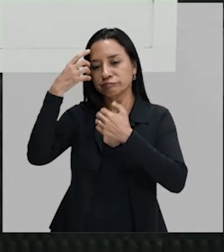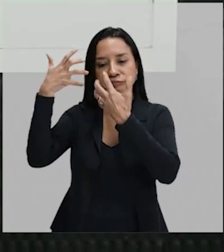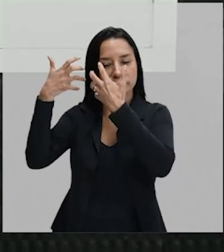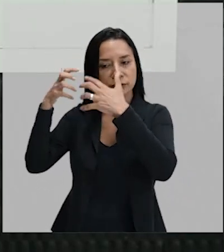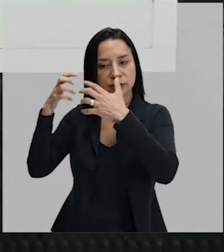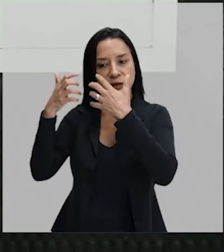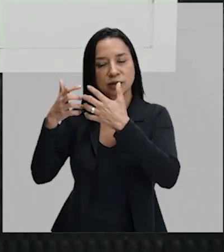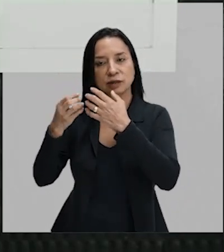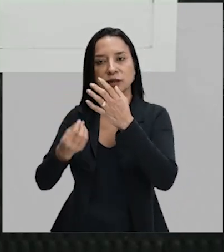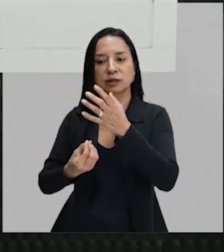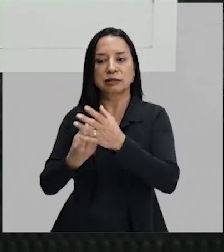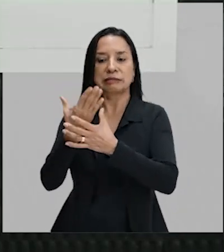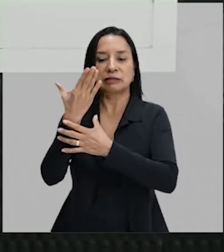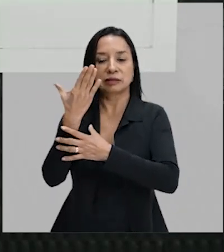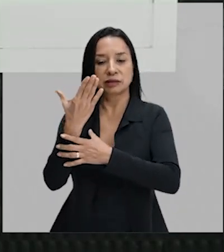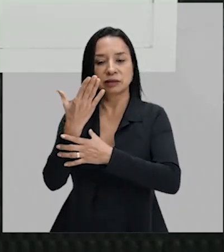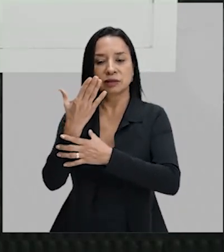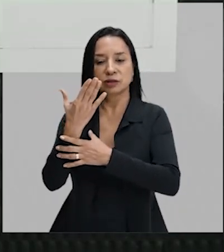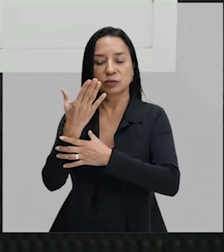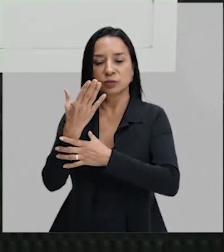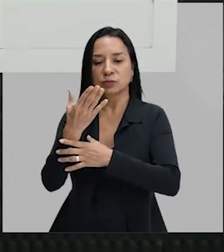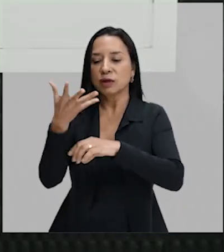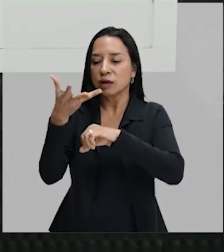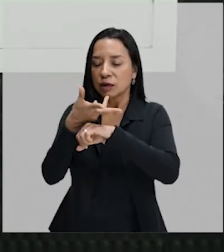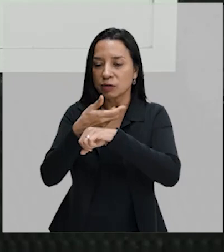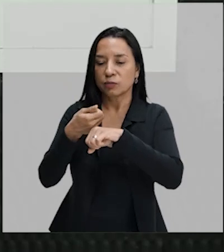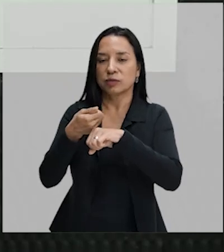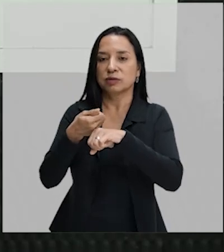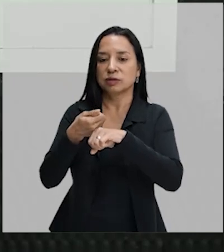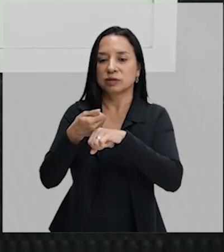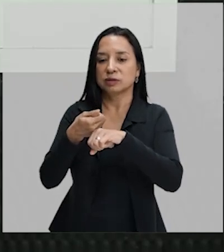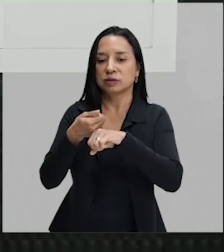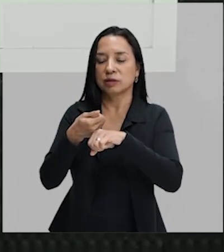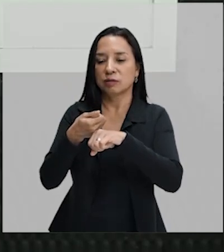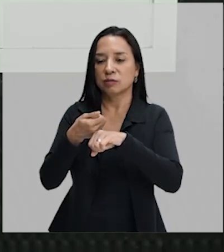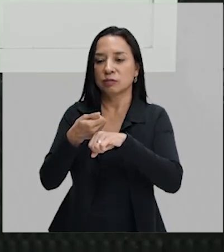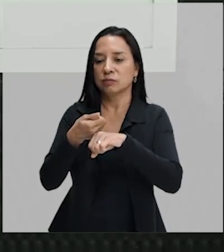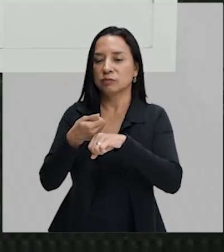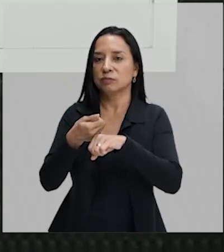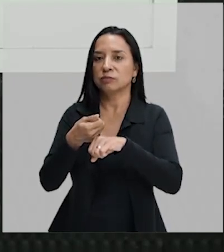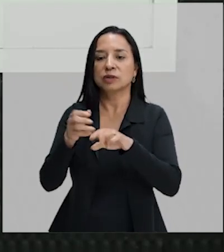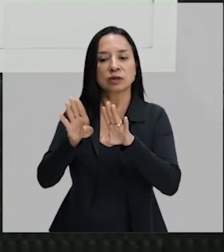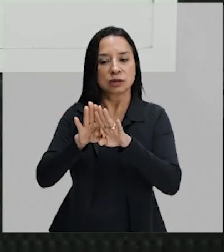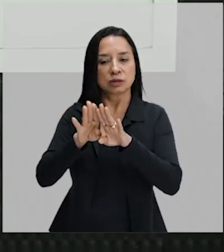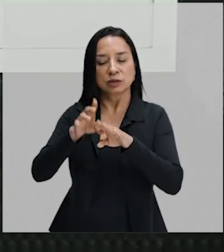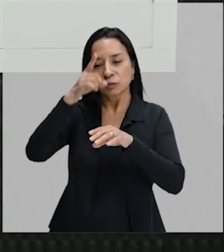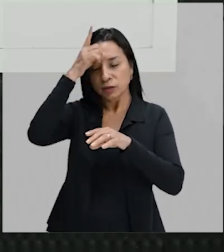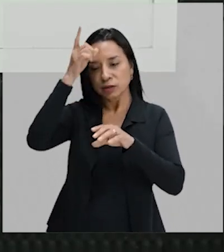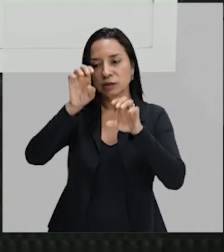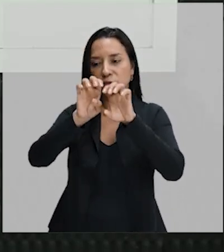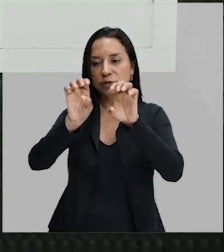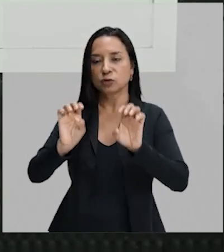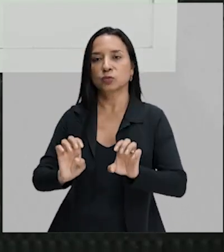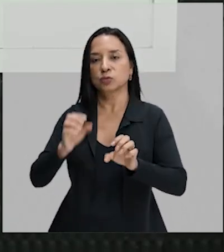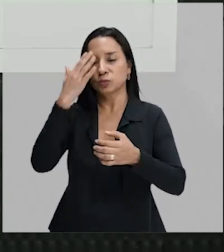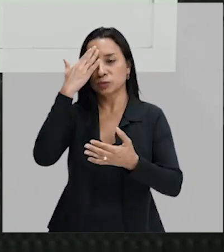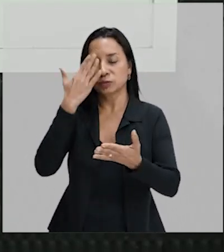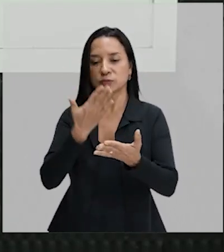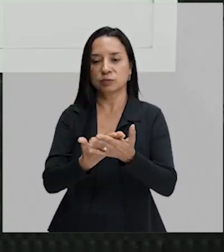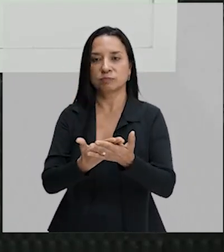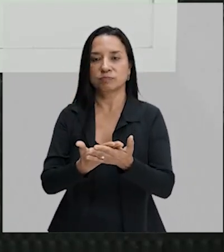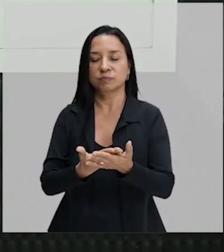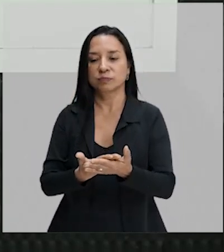argumentação e dou densidade a ela, dou uma estrutura de confiabilidade. Quer dizer,